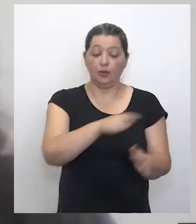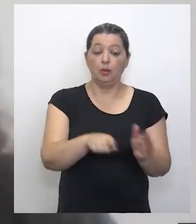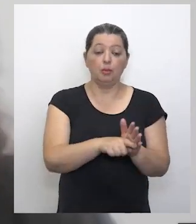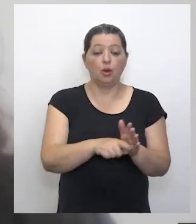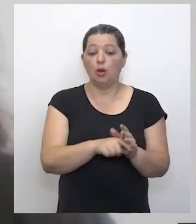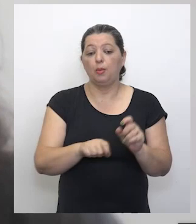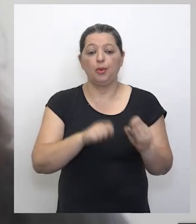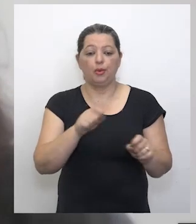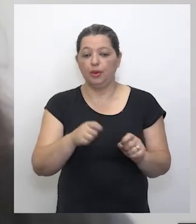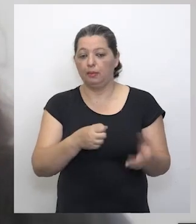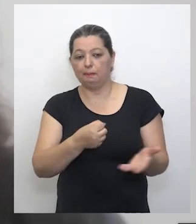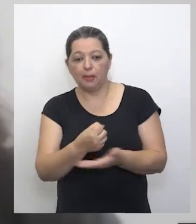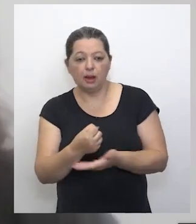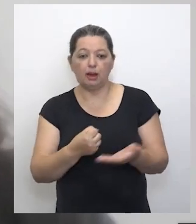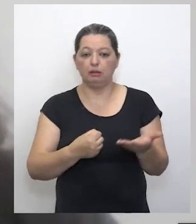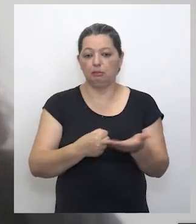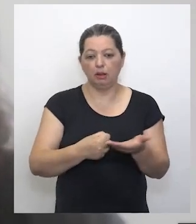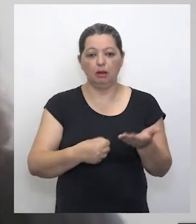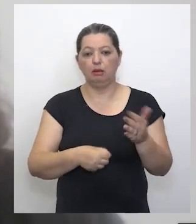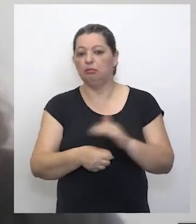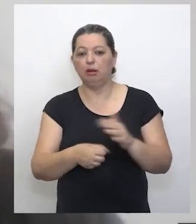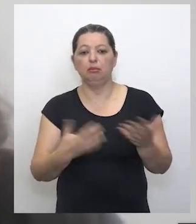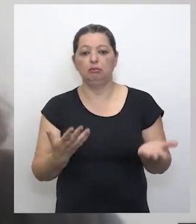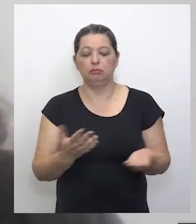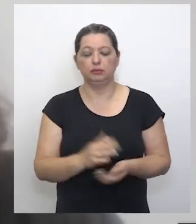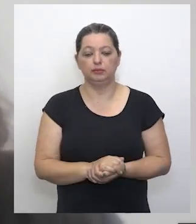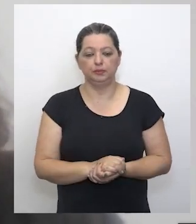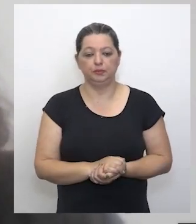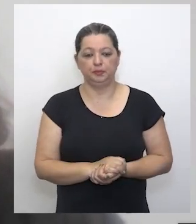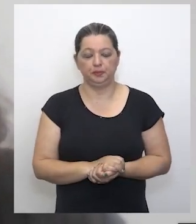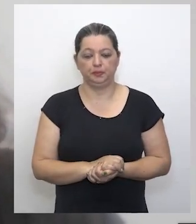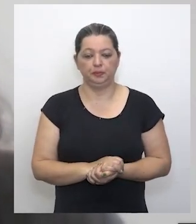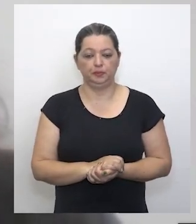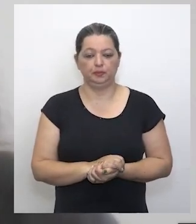criança está. Então,